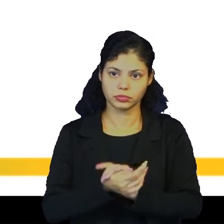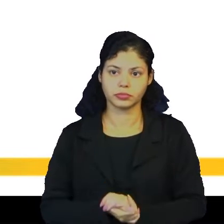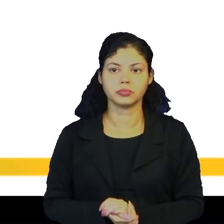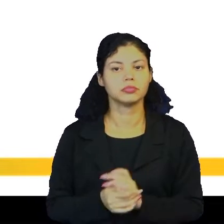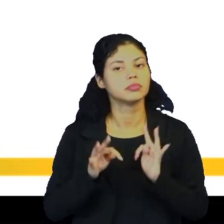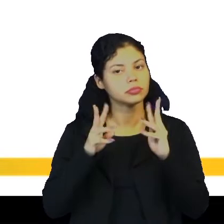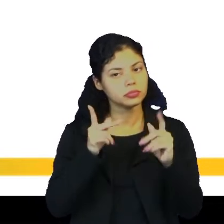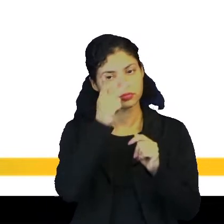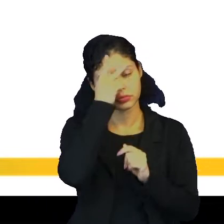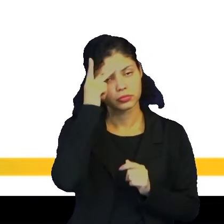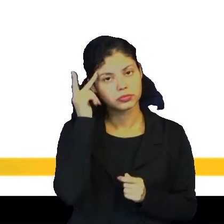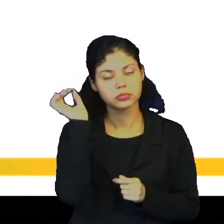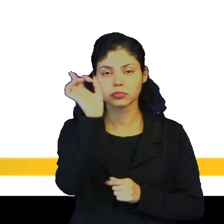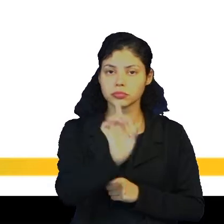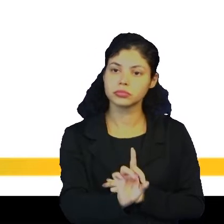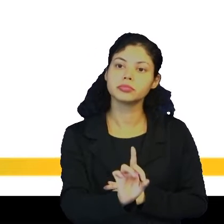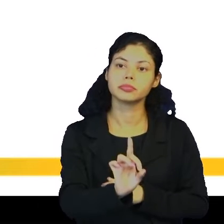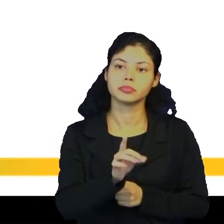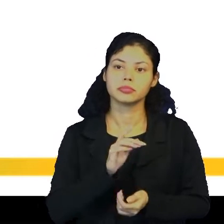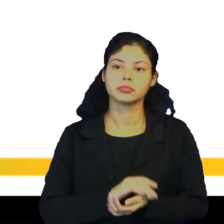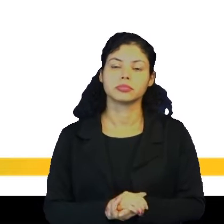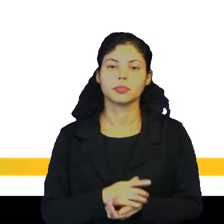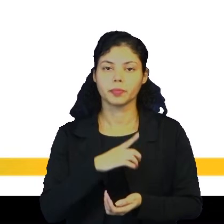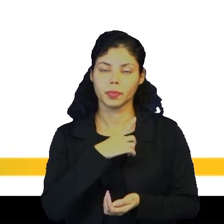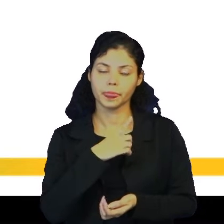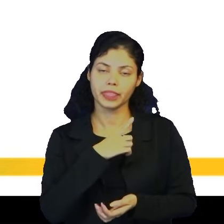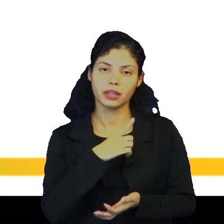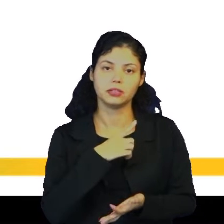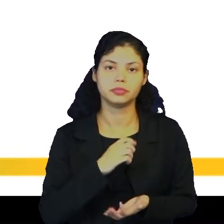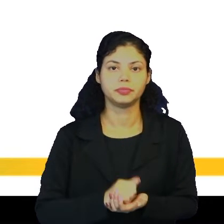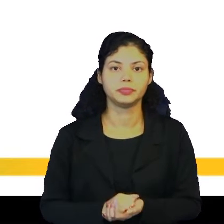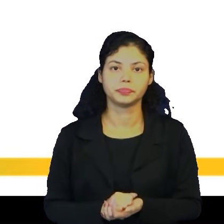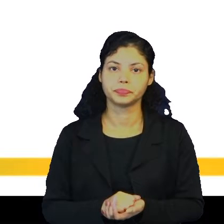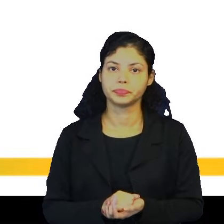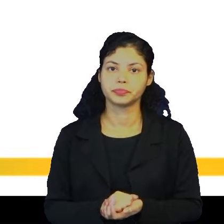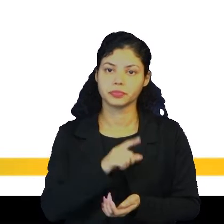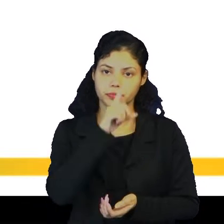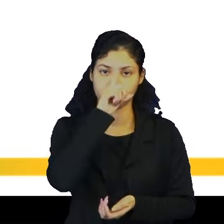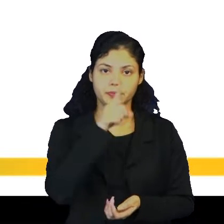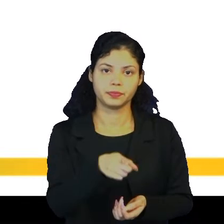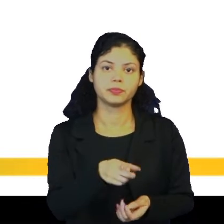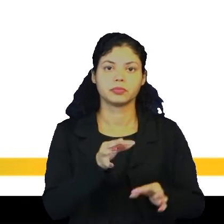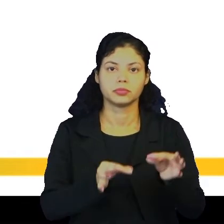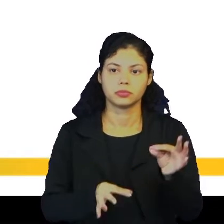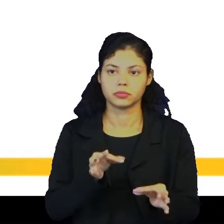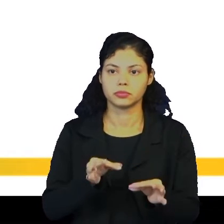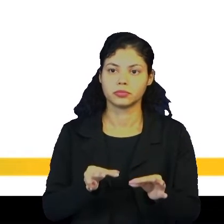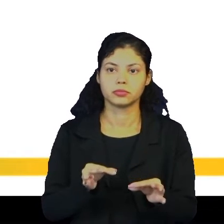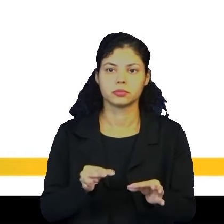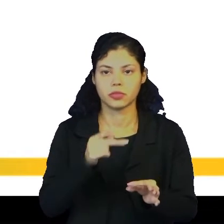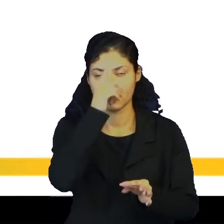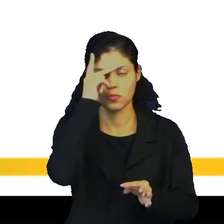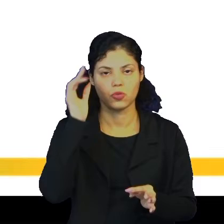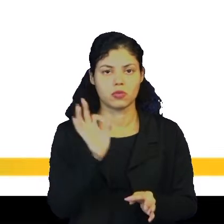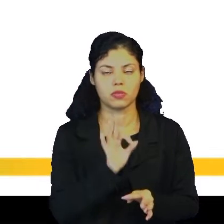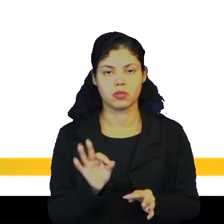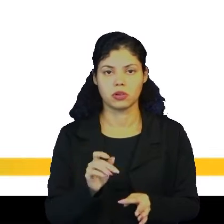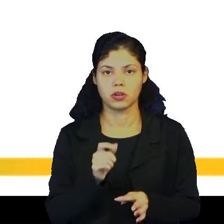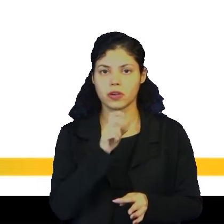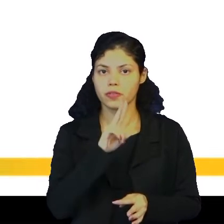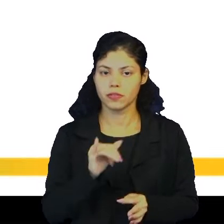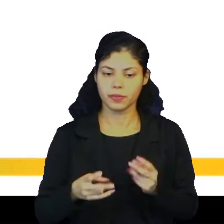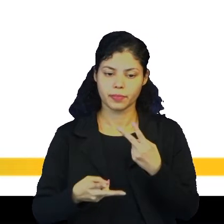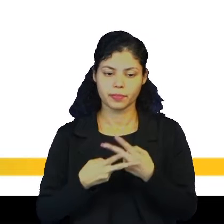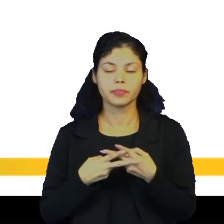Então, toda pessoa tem o direito, né, de ter um julgamento justo, né? Ninguém será